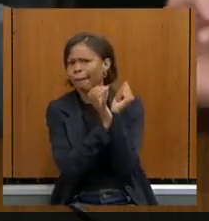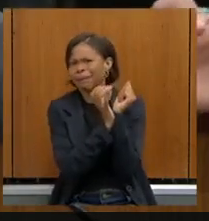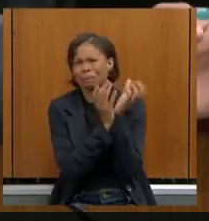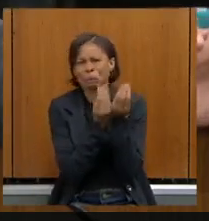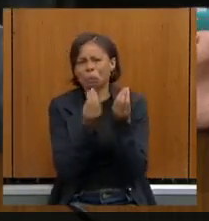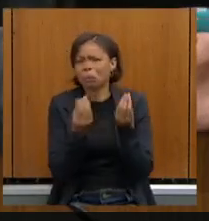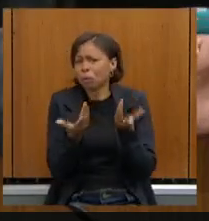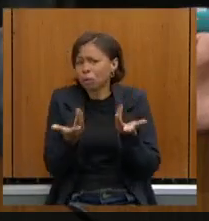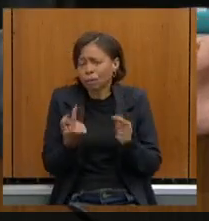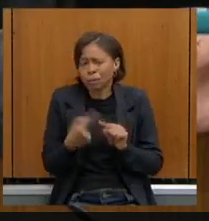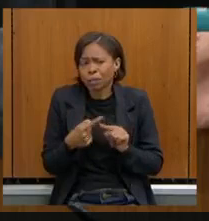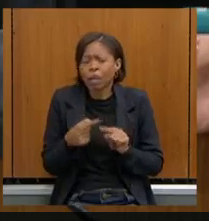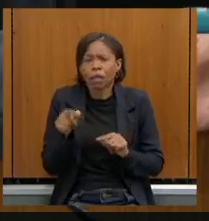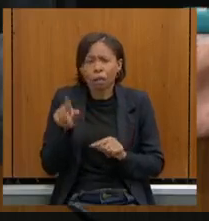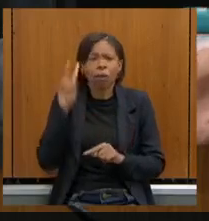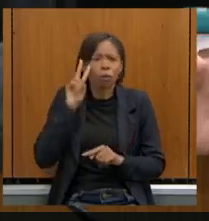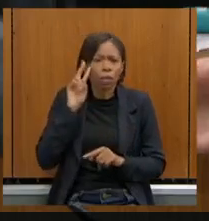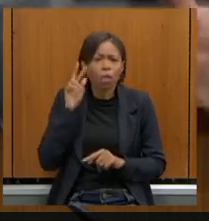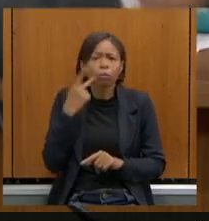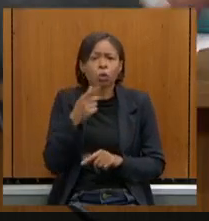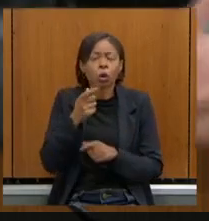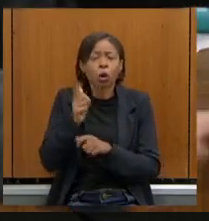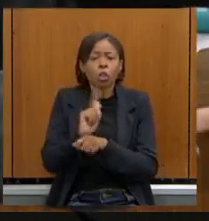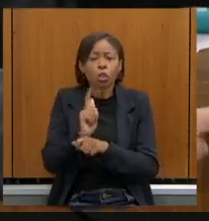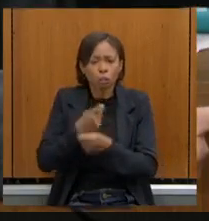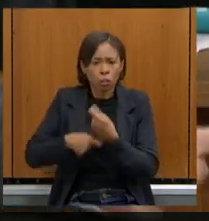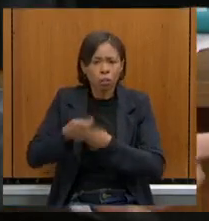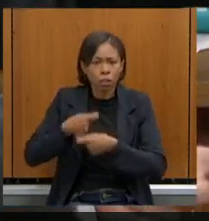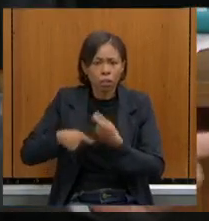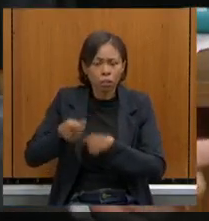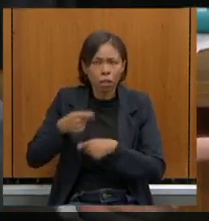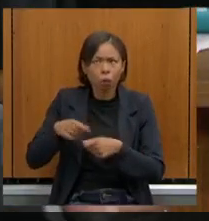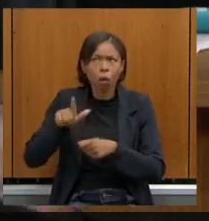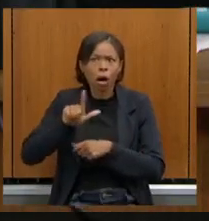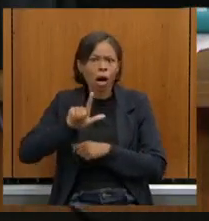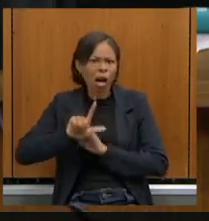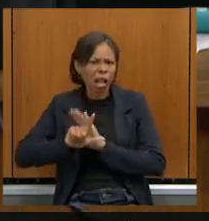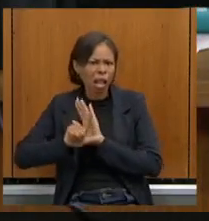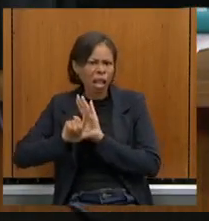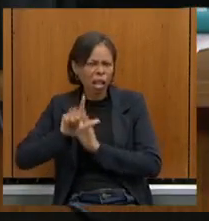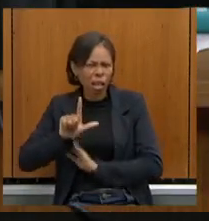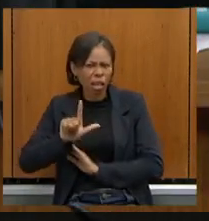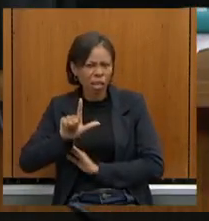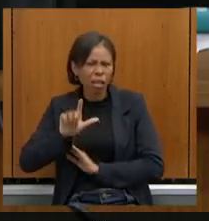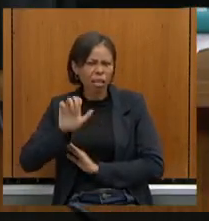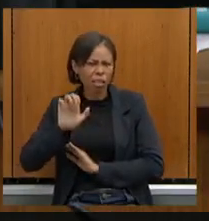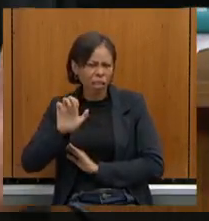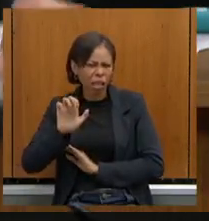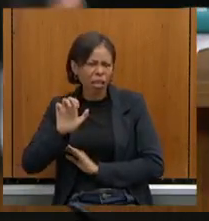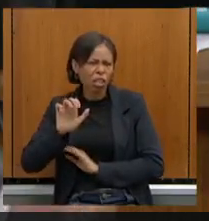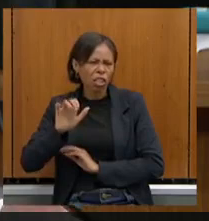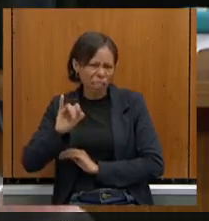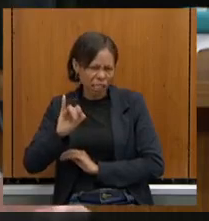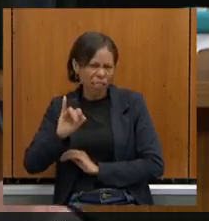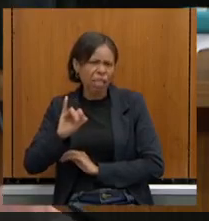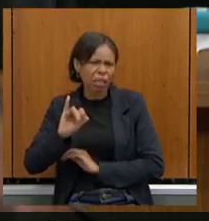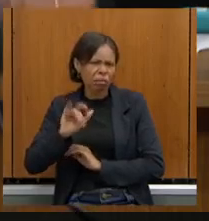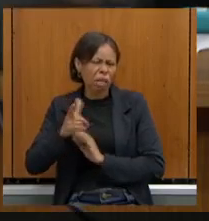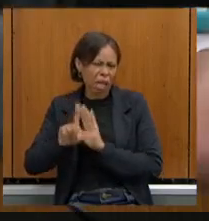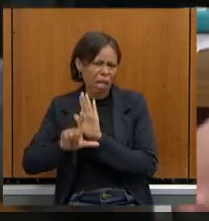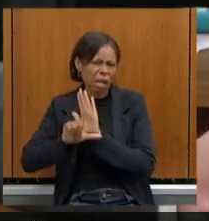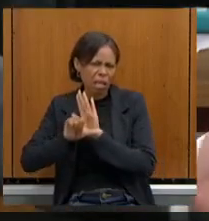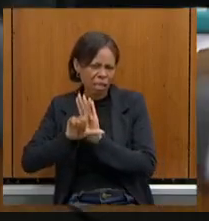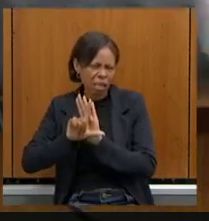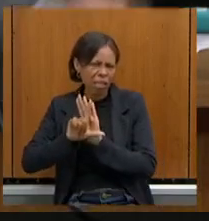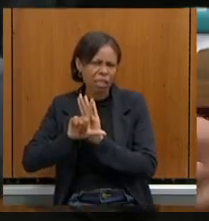nós reestruturamos a Lei Municipal de Incentivo, tirando um pouco essa limitação burocrática que a Lei Municipal tinha